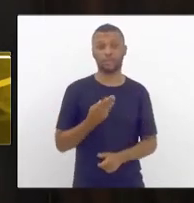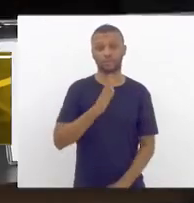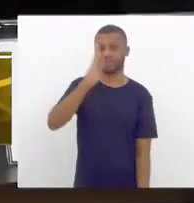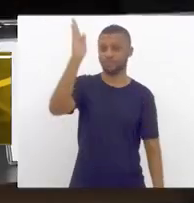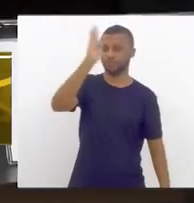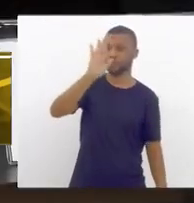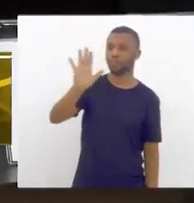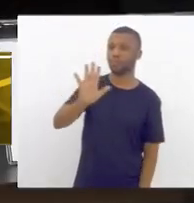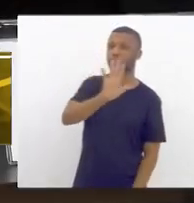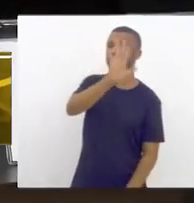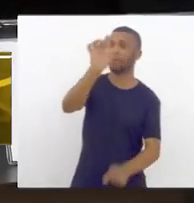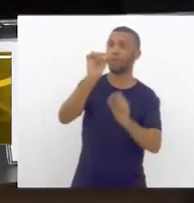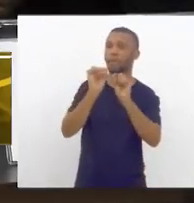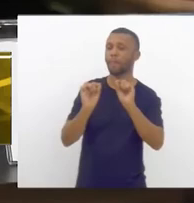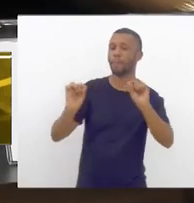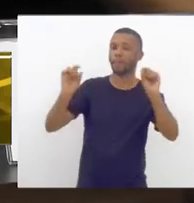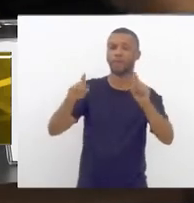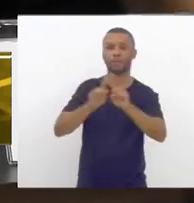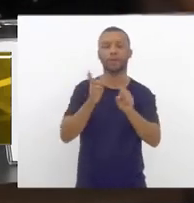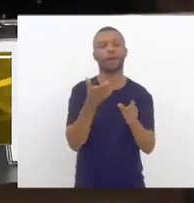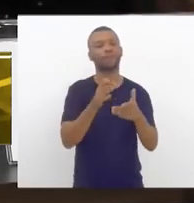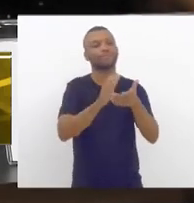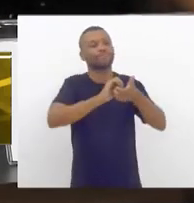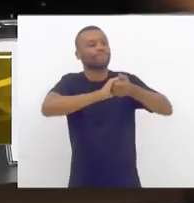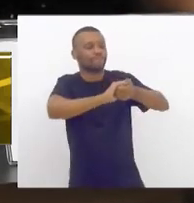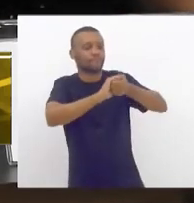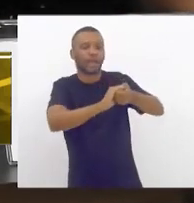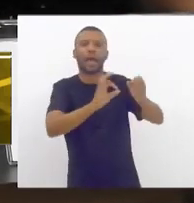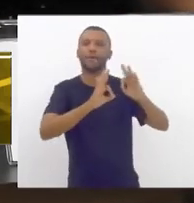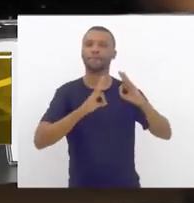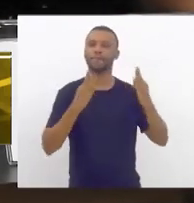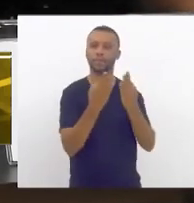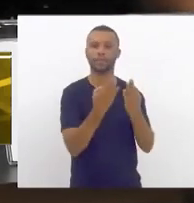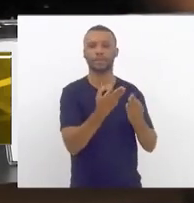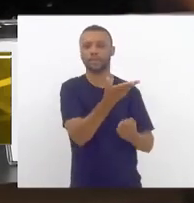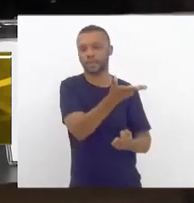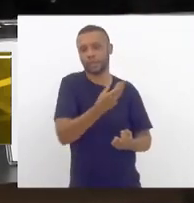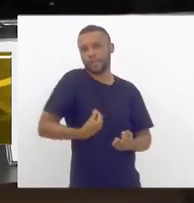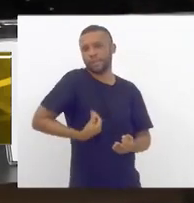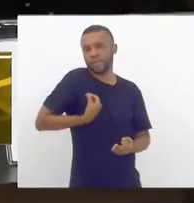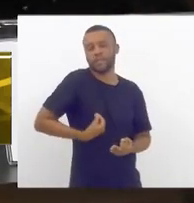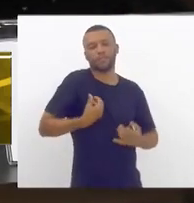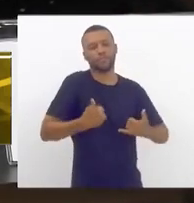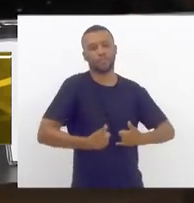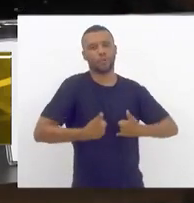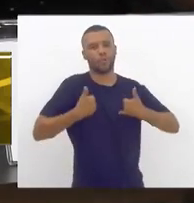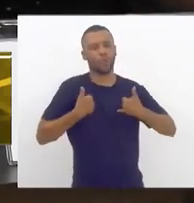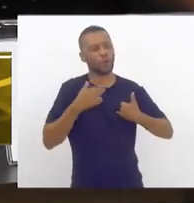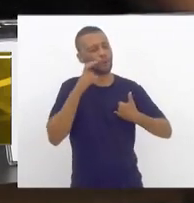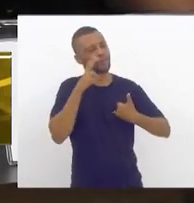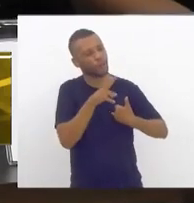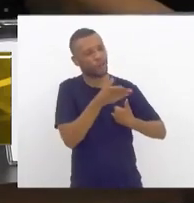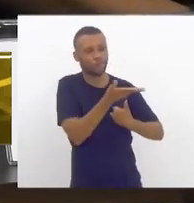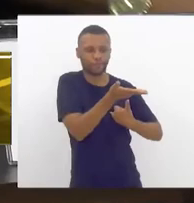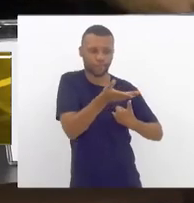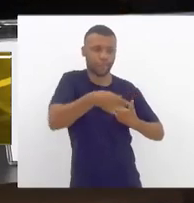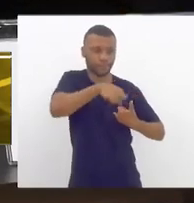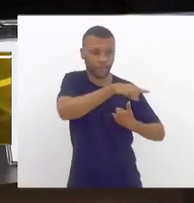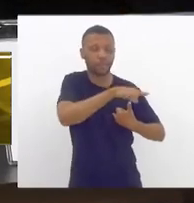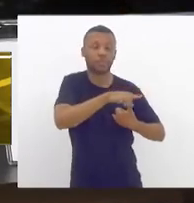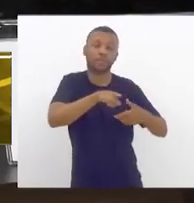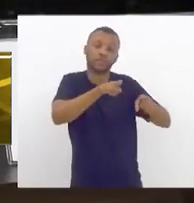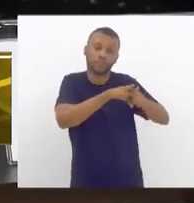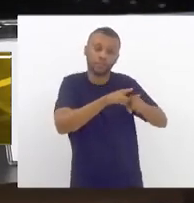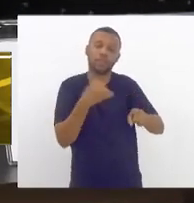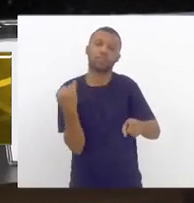saudar também a família dele que tá aqui representada muito orgulho A ver vocês aqui vocês são parte